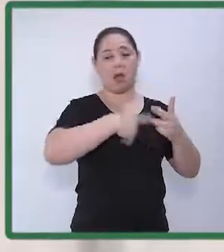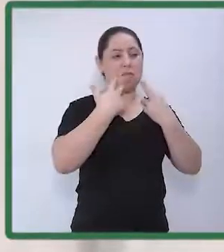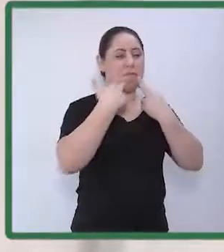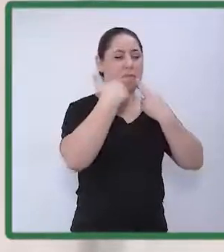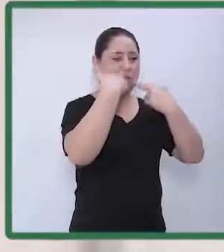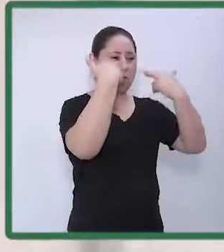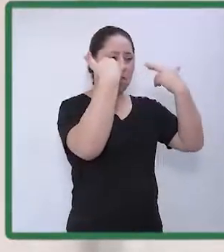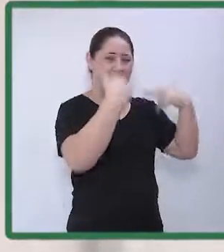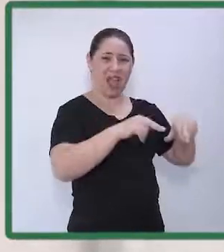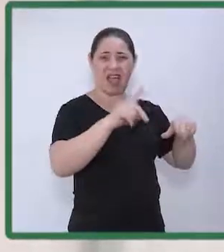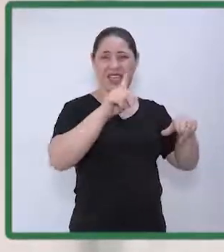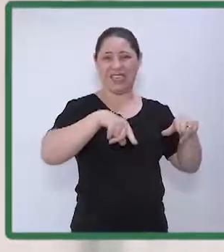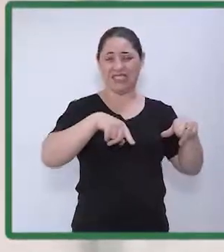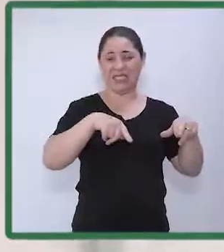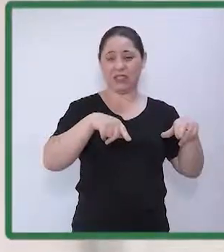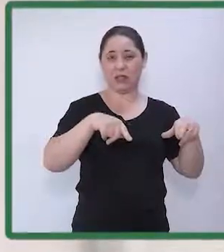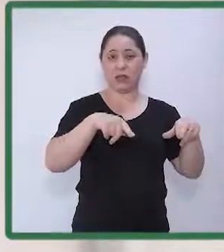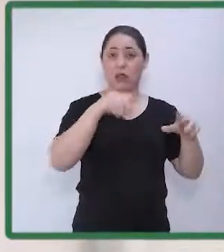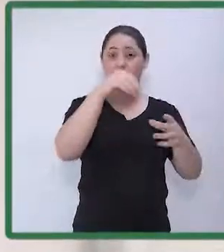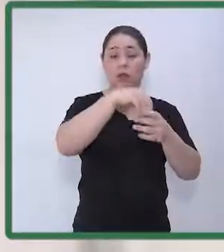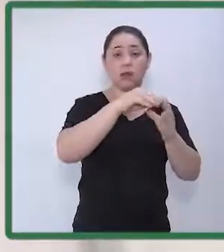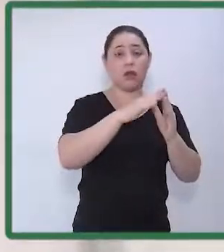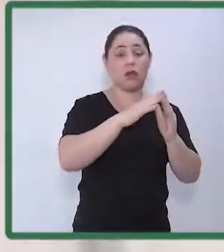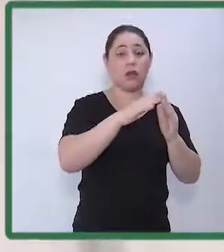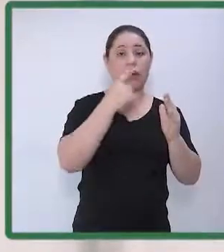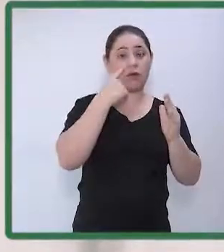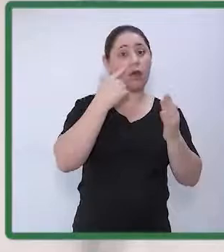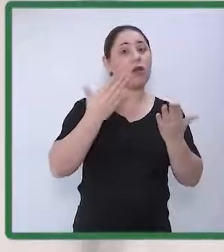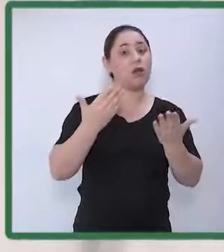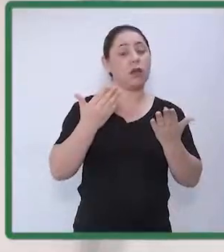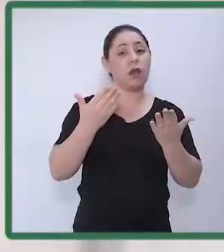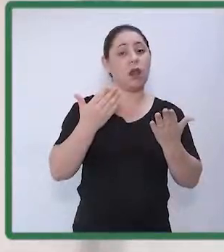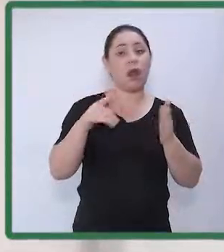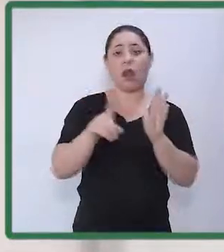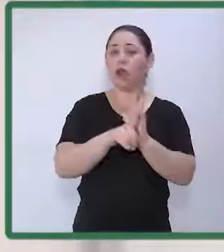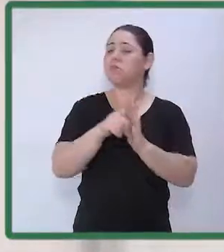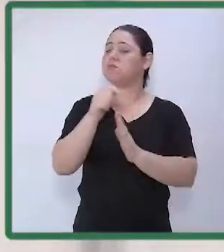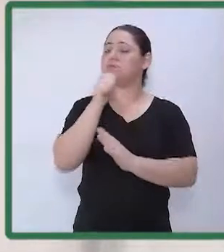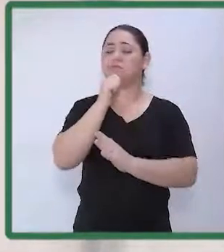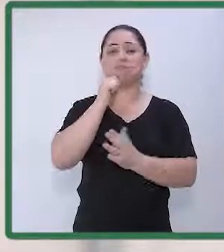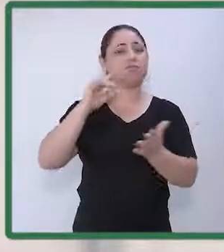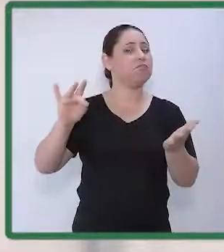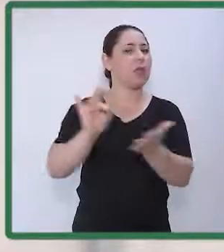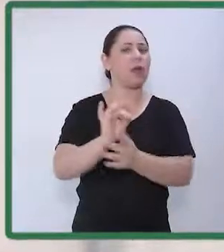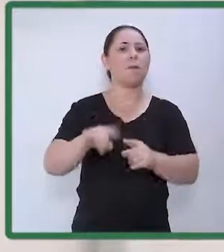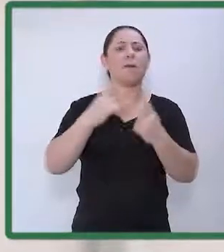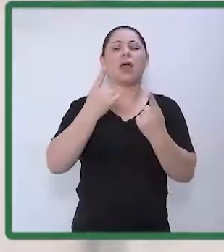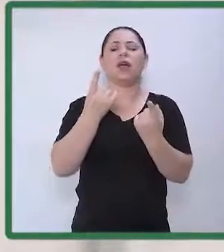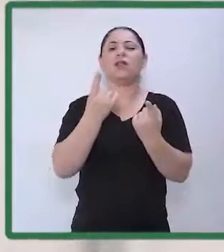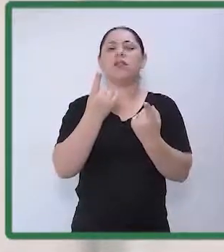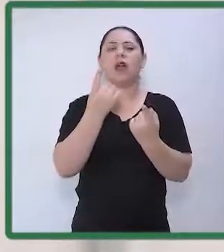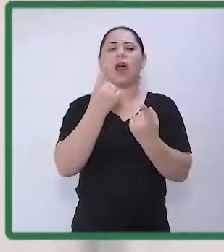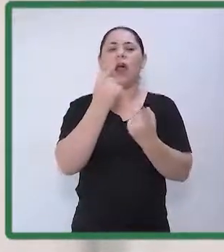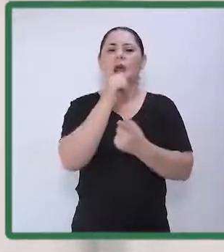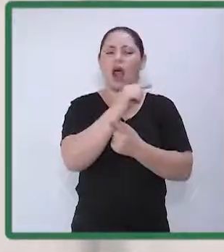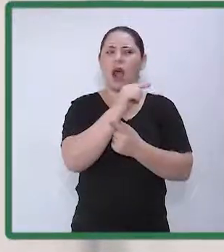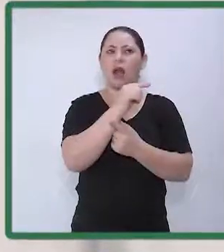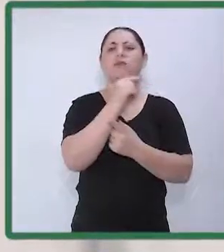maltratada, com xingamentos, enfim, né? Então, você veja bem, e a lei não tinha nem entrado em vigor, mas só o fato